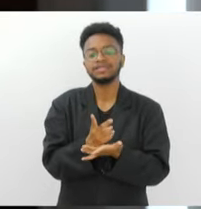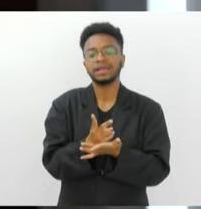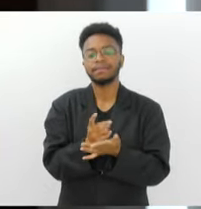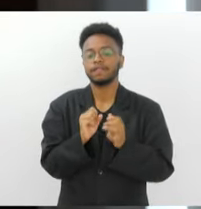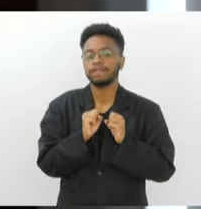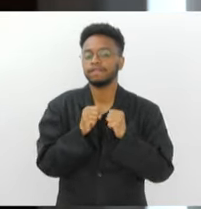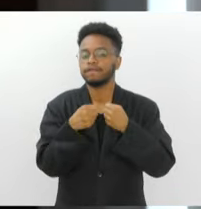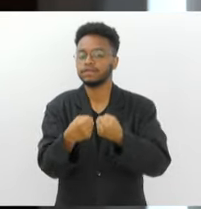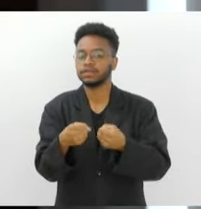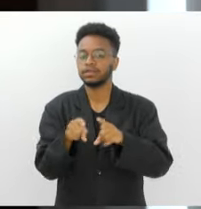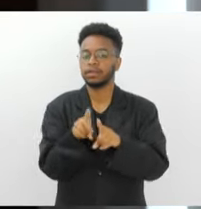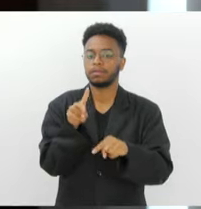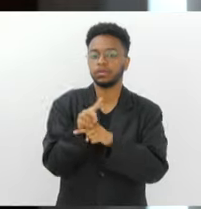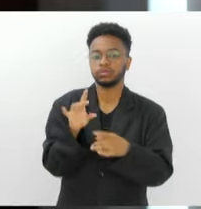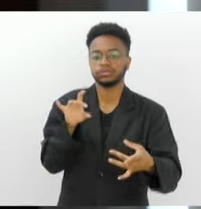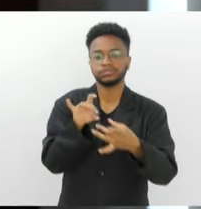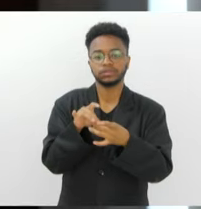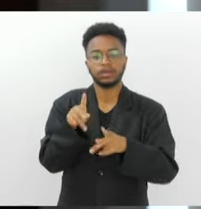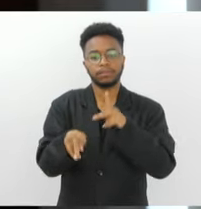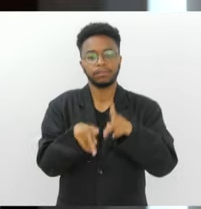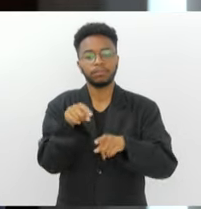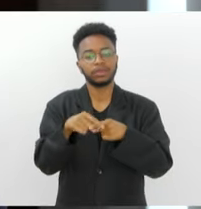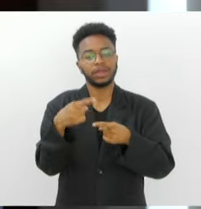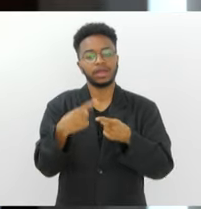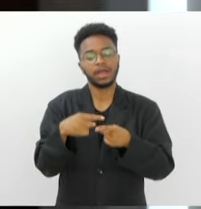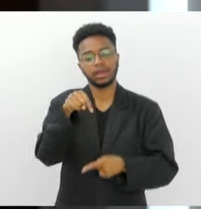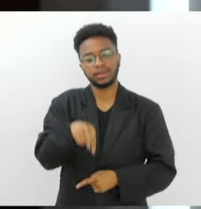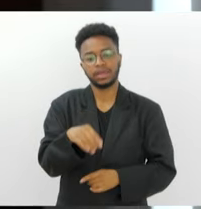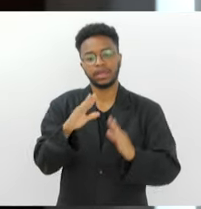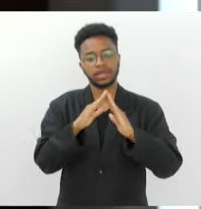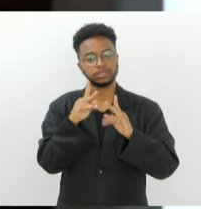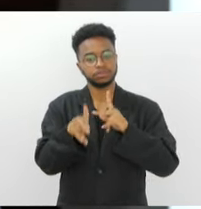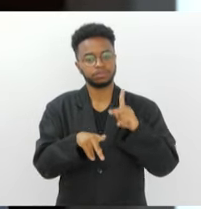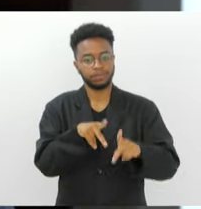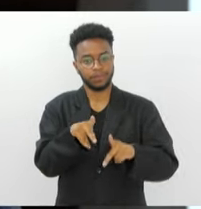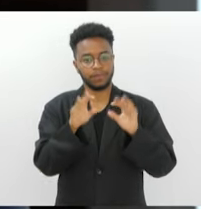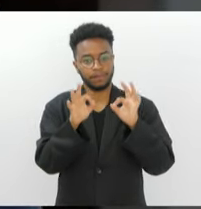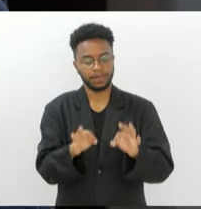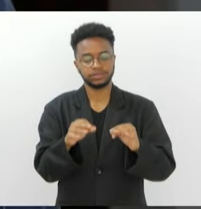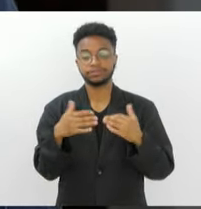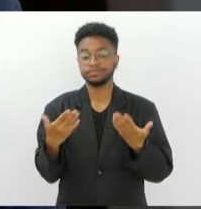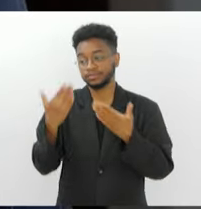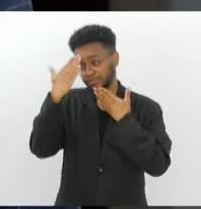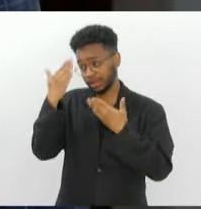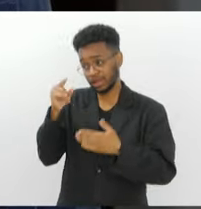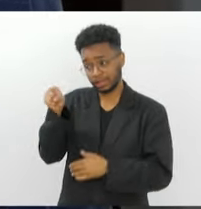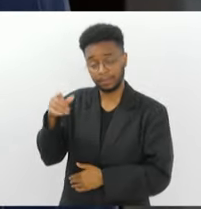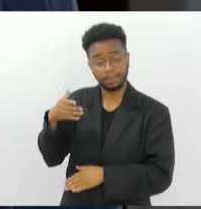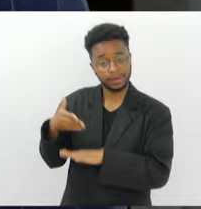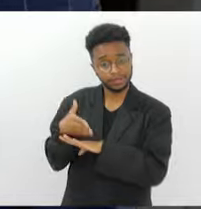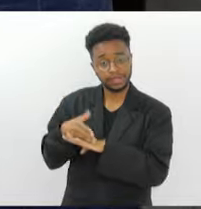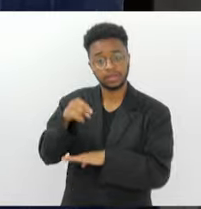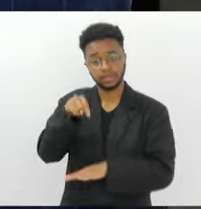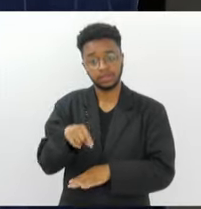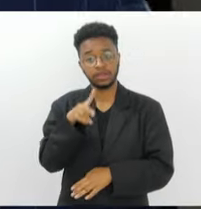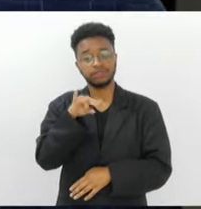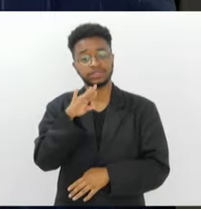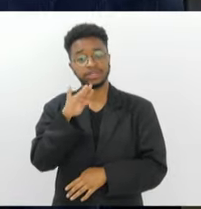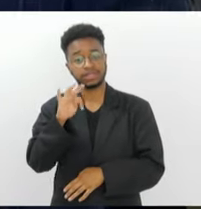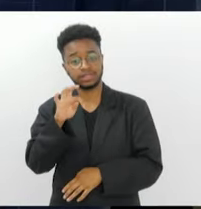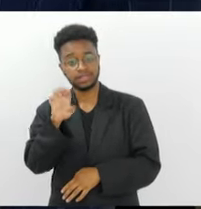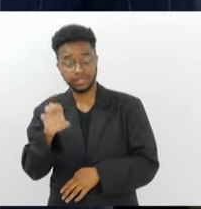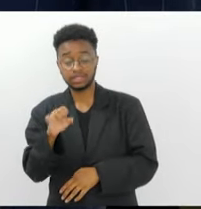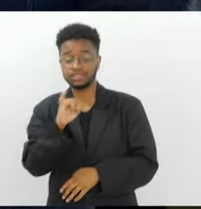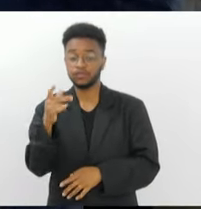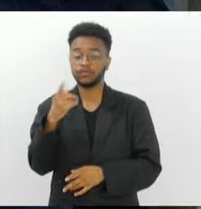defendida e protegida pelo povo, porque essa é uma casa popular. Presidente Marco Lucchesi, muito obrigado pela sua participação. Vicente, quem quiser conhecer